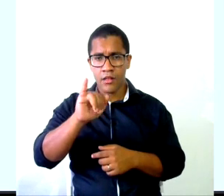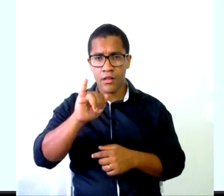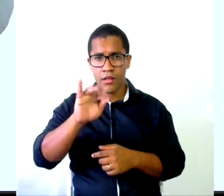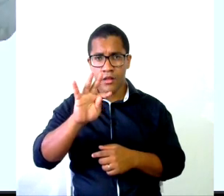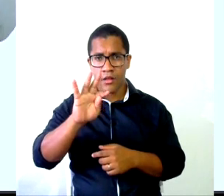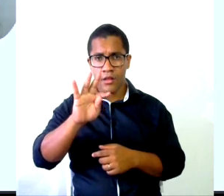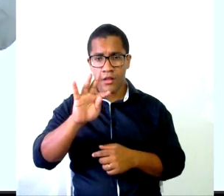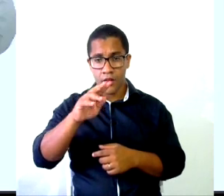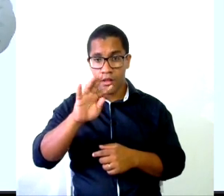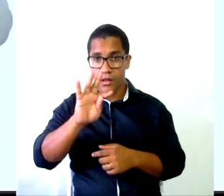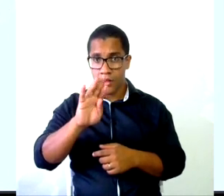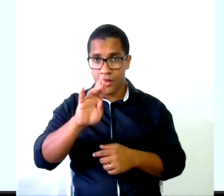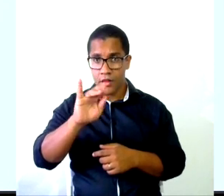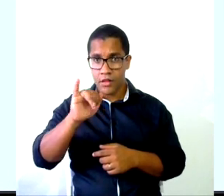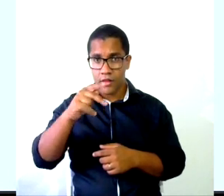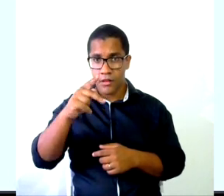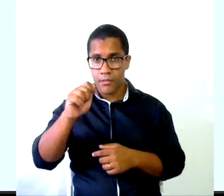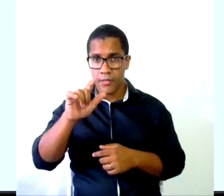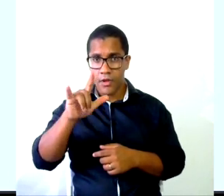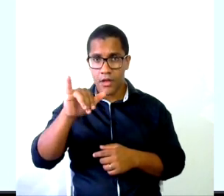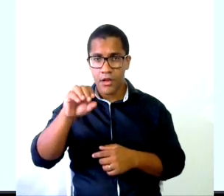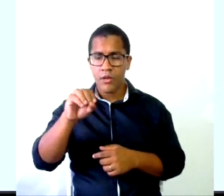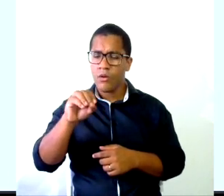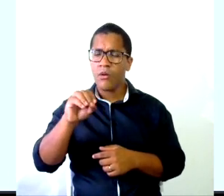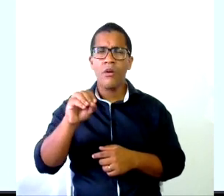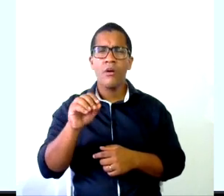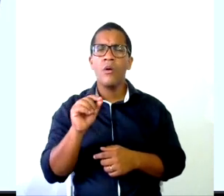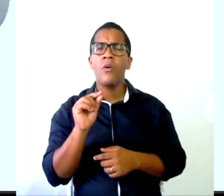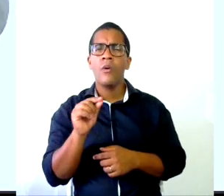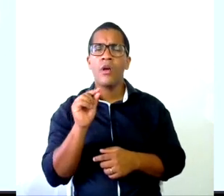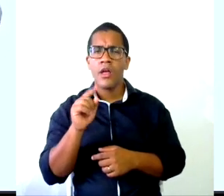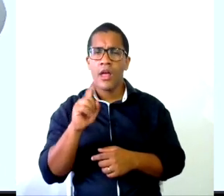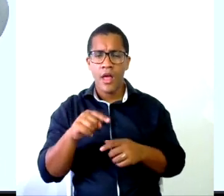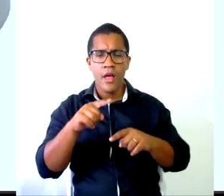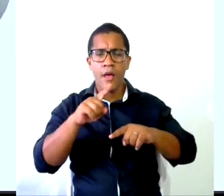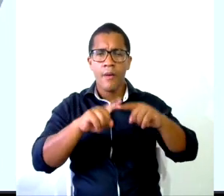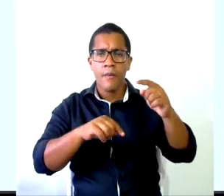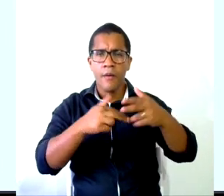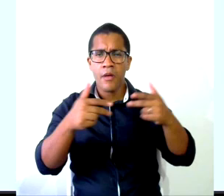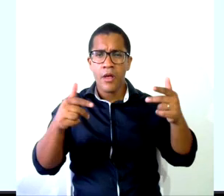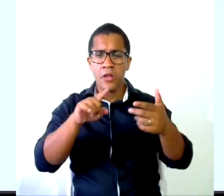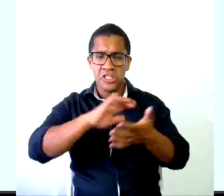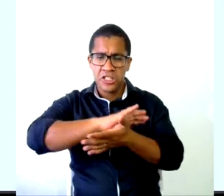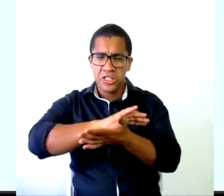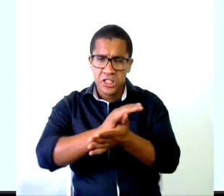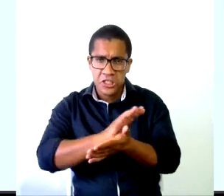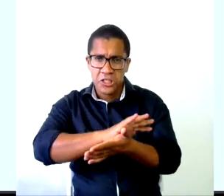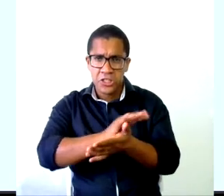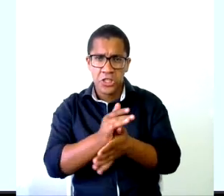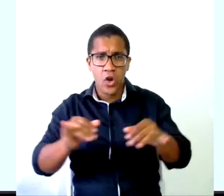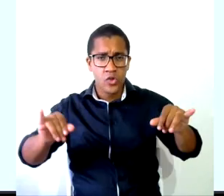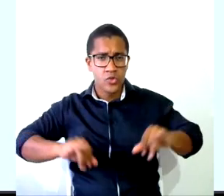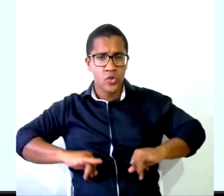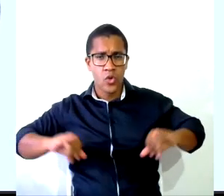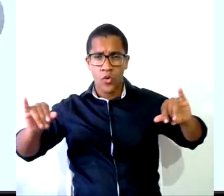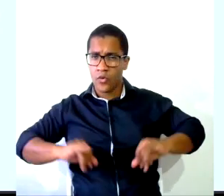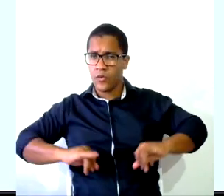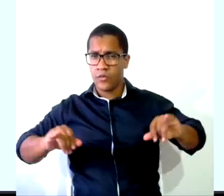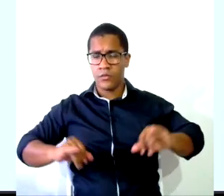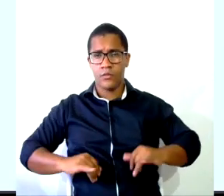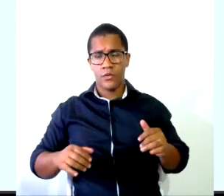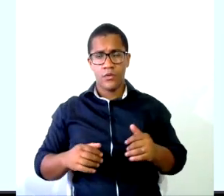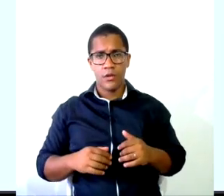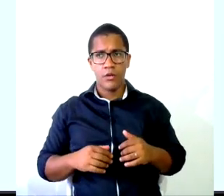tripálio. O que é tripálio? Tripálio é um objeto de tortura, um instrumento de